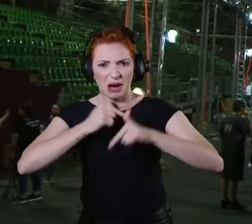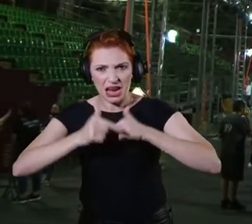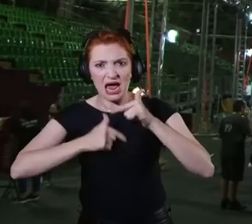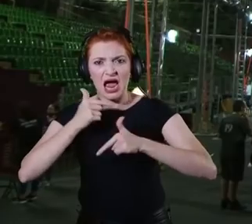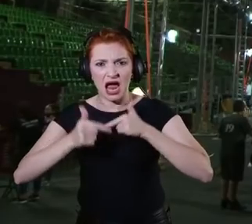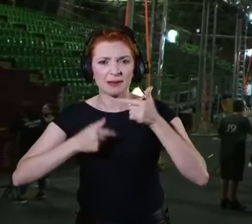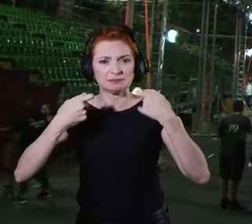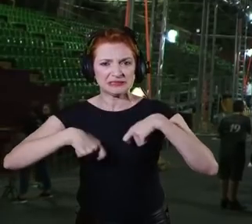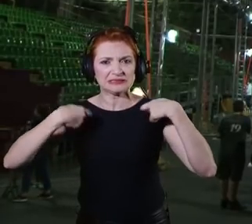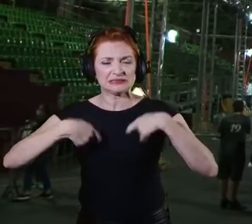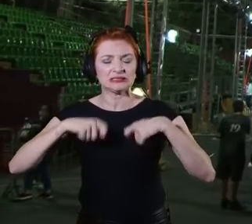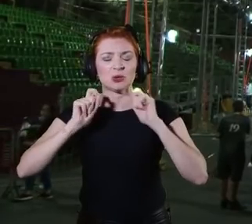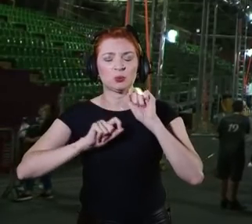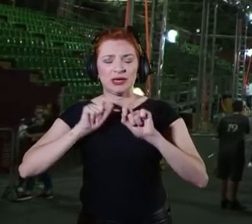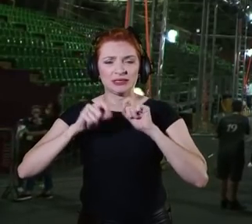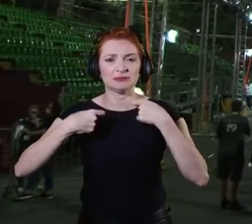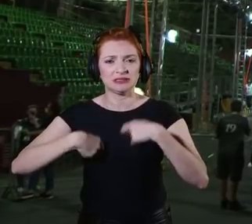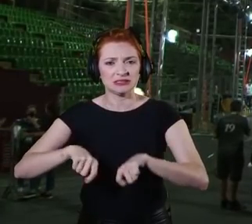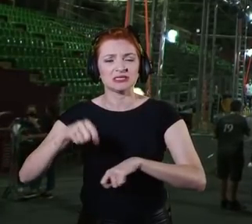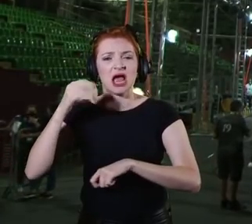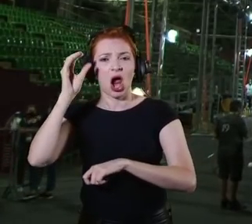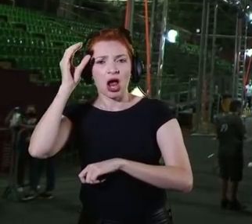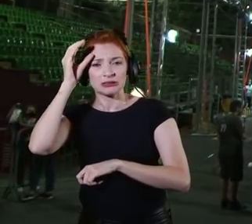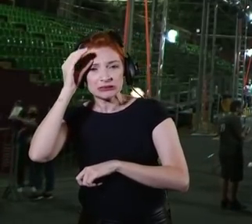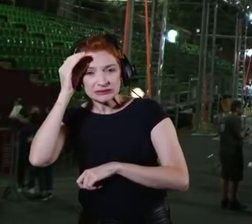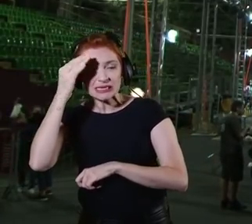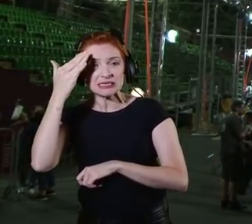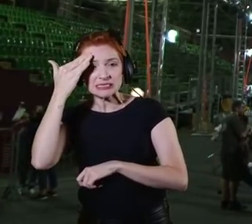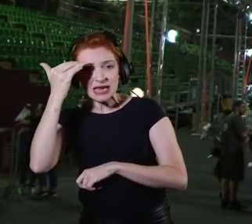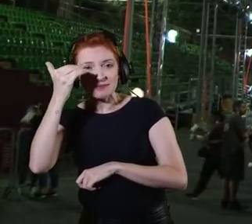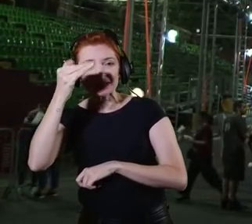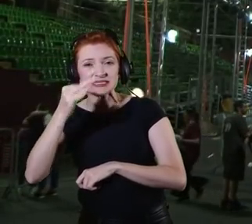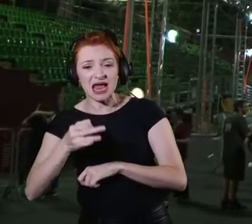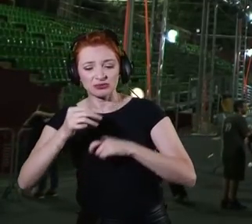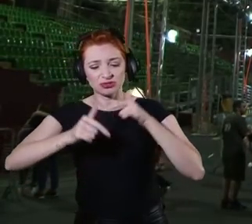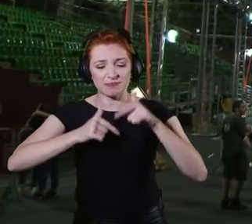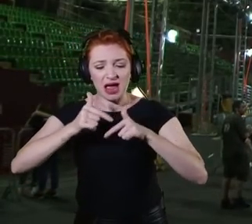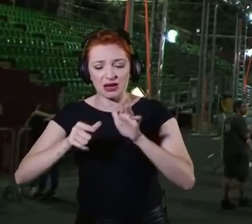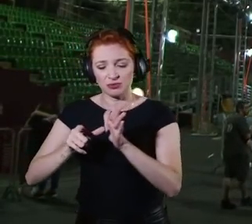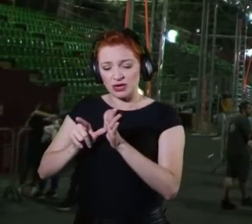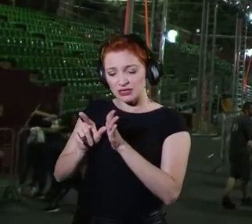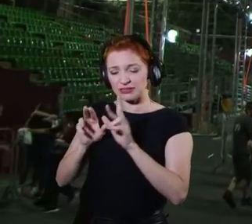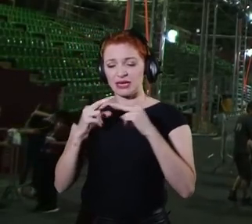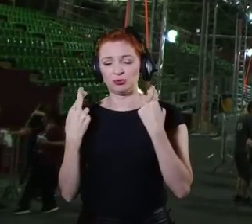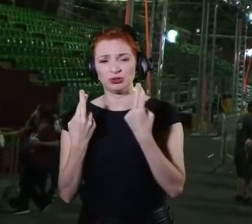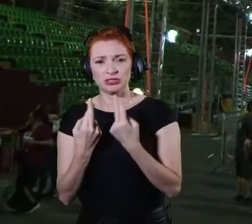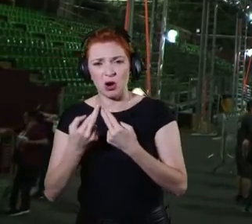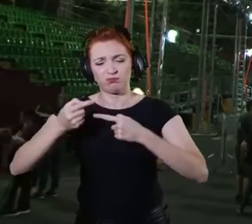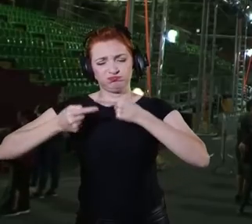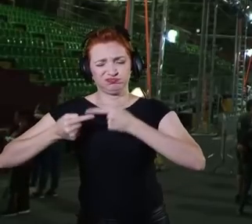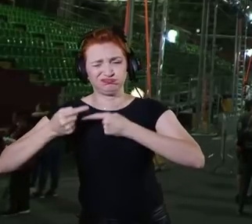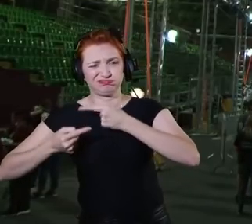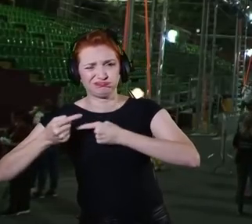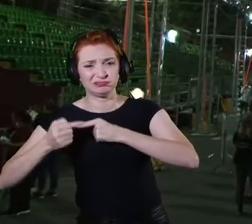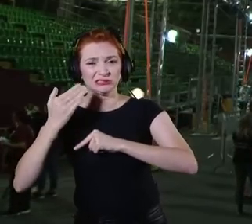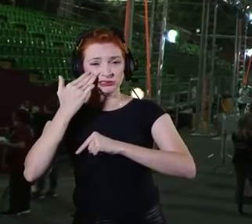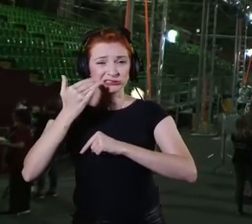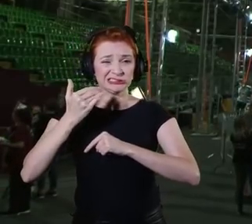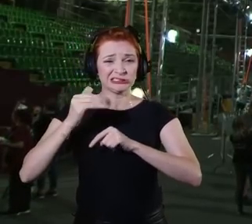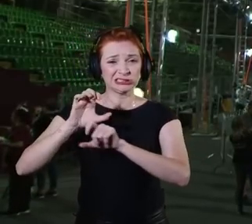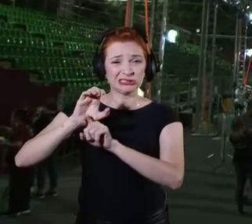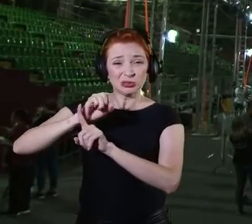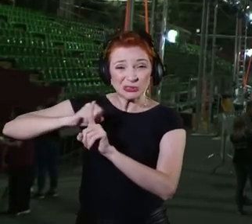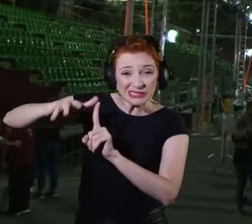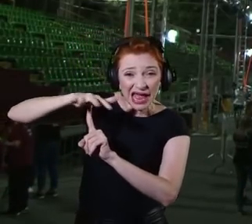ter consciência de um trabalho programado, de muitas reuniões, e tenho certeza que a comunidade de Caxias do